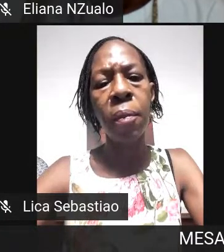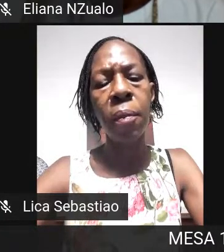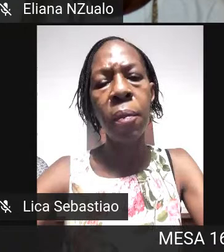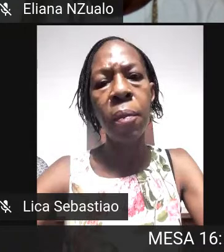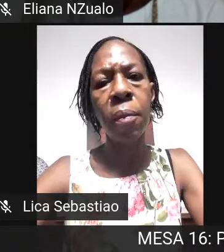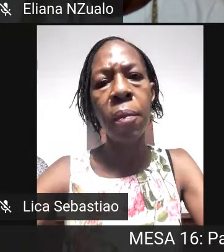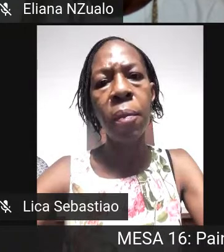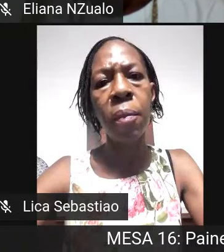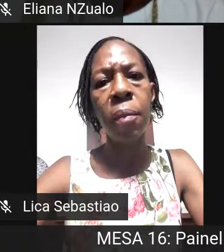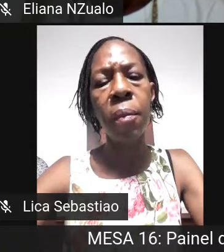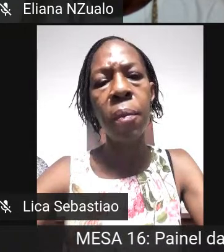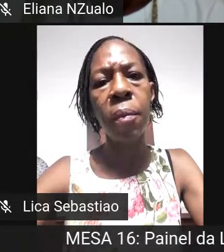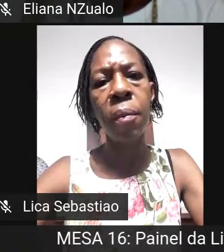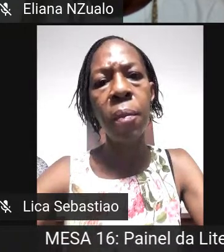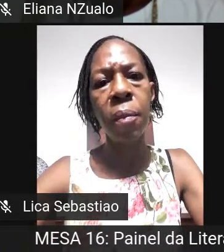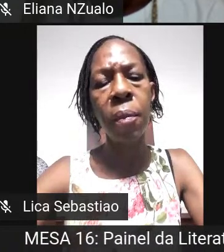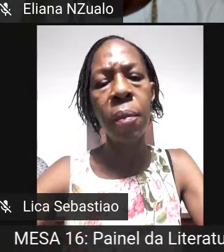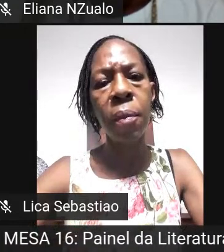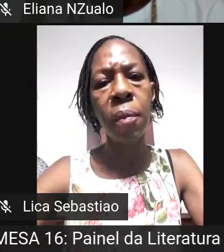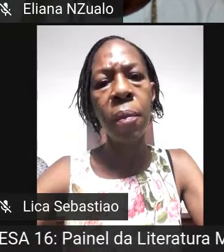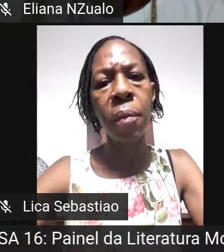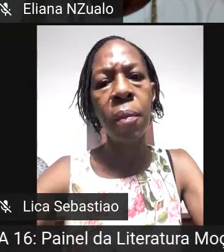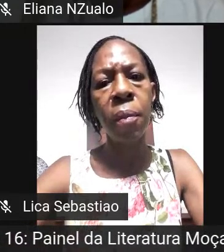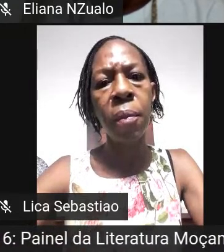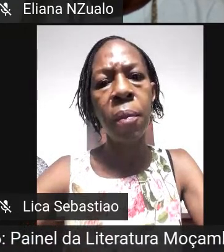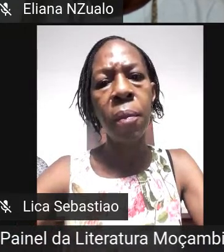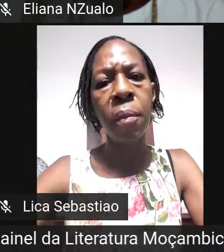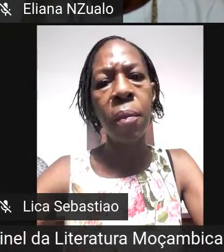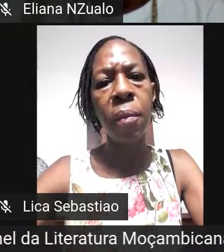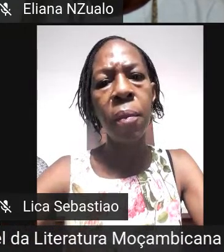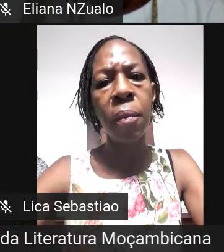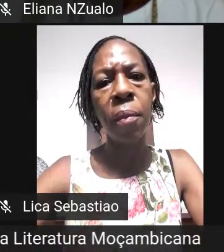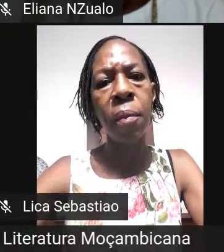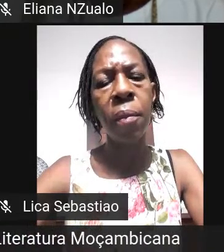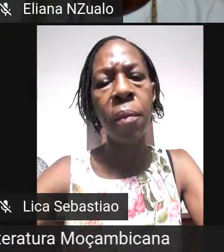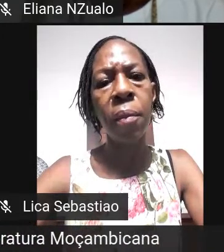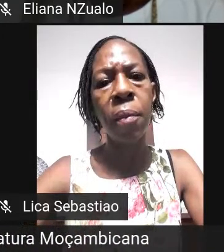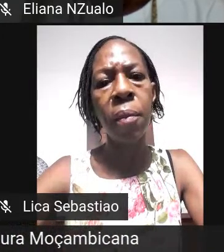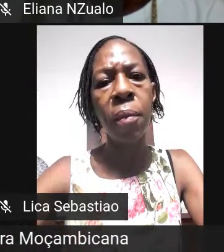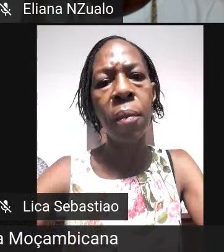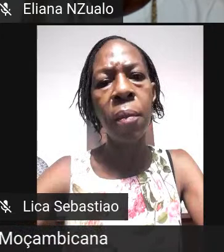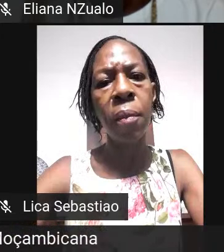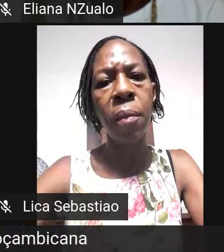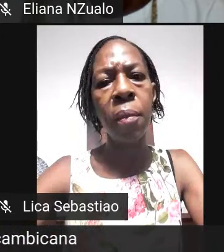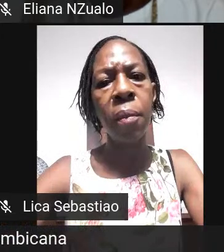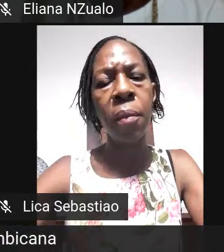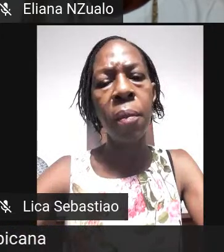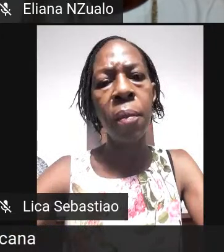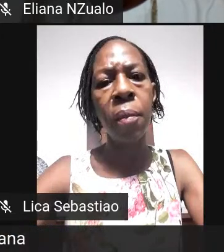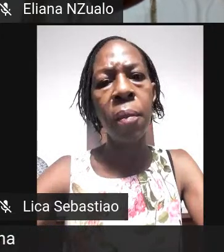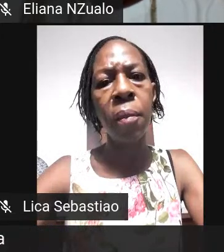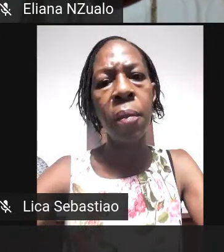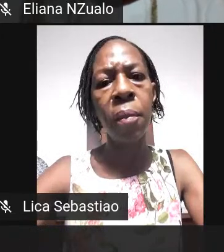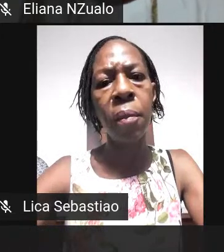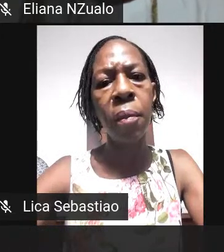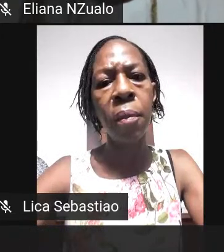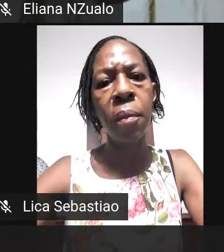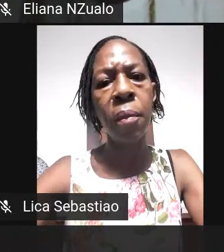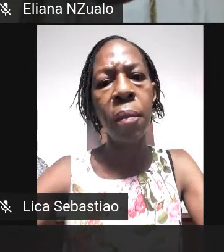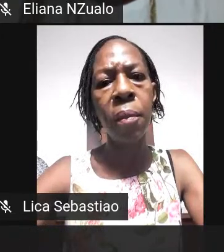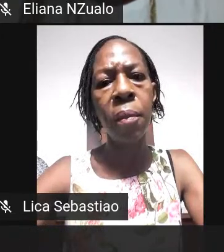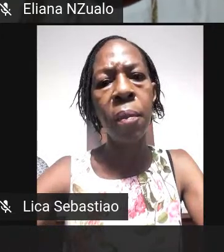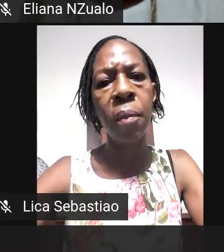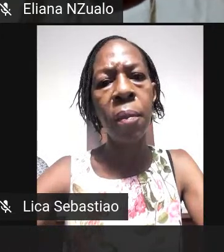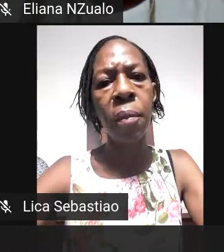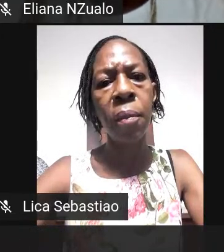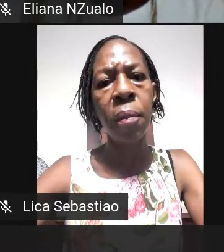dá a sua mão, né? Tenta aprofundar o estudo. E como dizia o Lucílio Manjac, são processos inacabados, e à